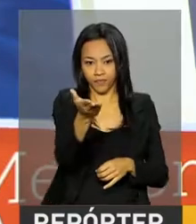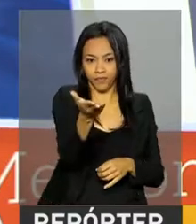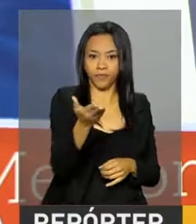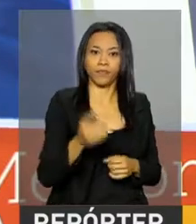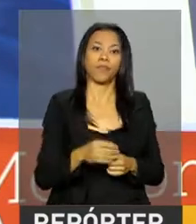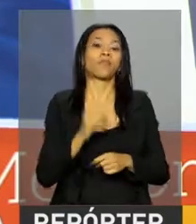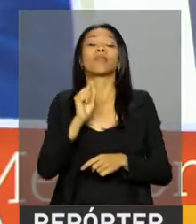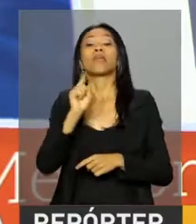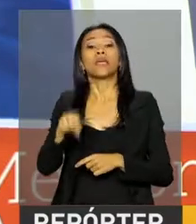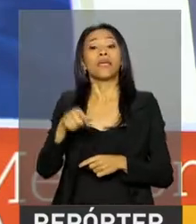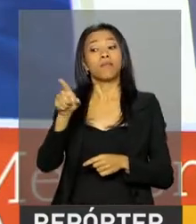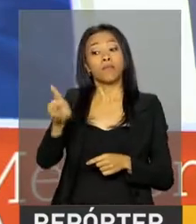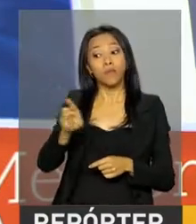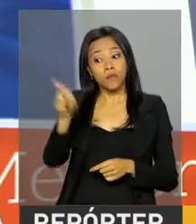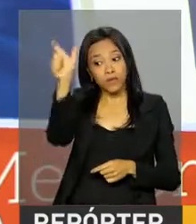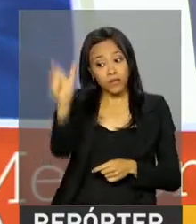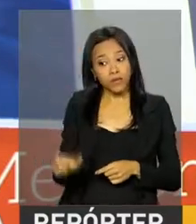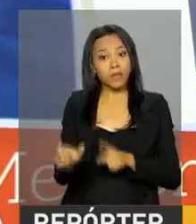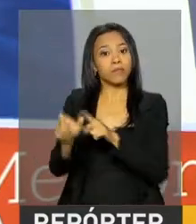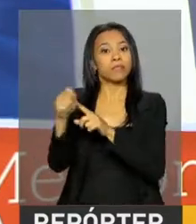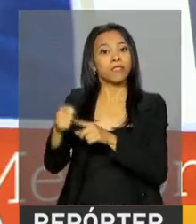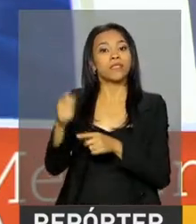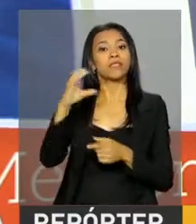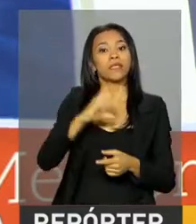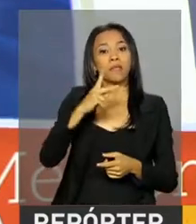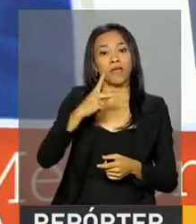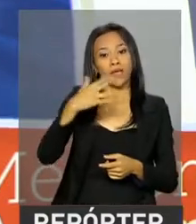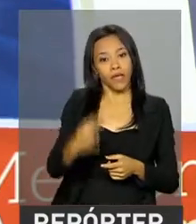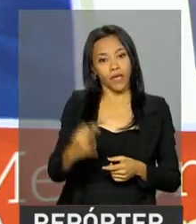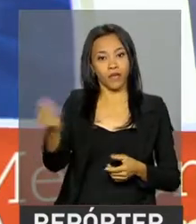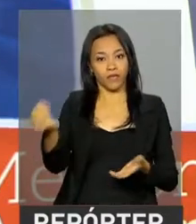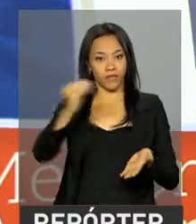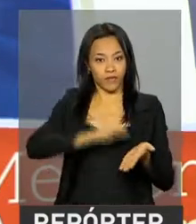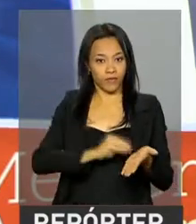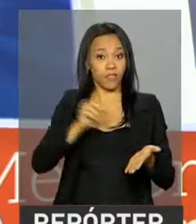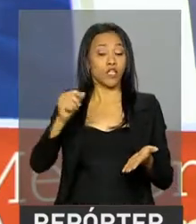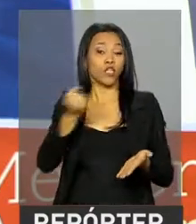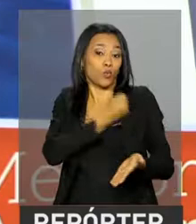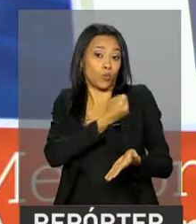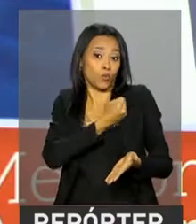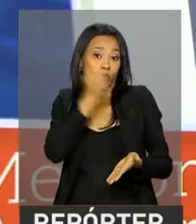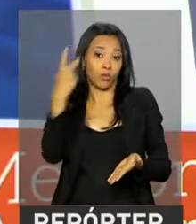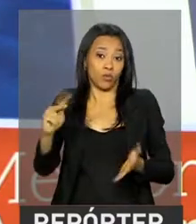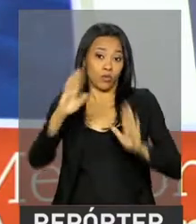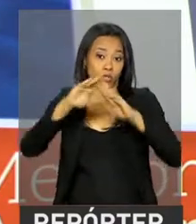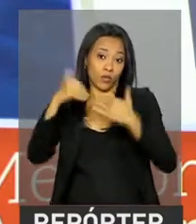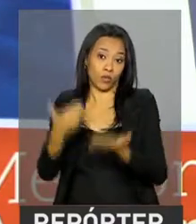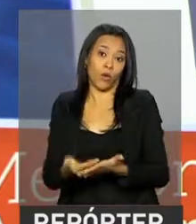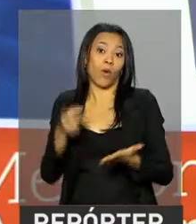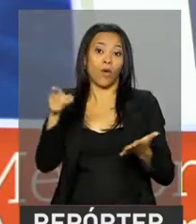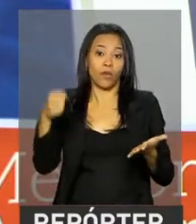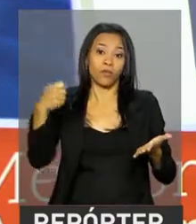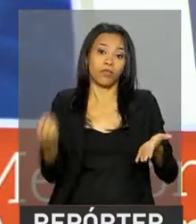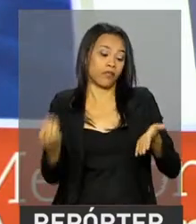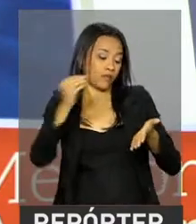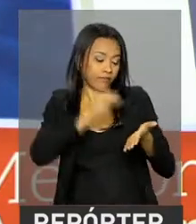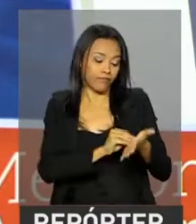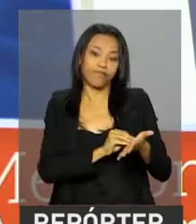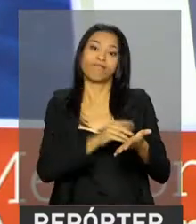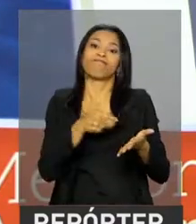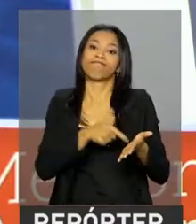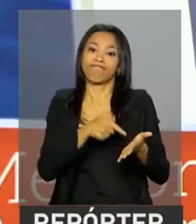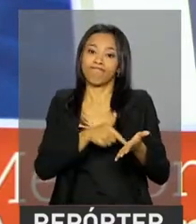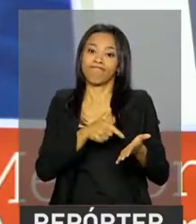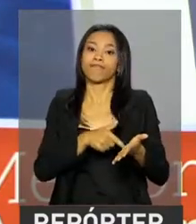melhoresreceitas.mec.gov.br e a merendeira precisa então entrar com seu CPF e o código INEP da escola. A escola precisa estar devidamente regularizada, né, junto ao censo